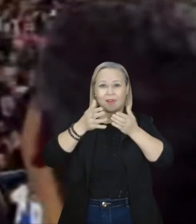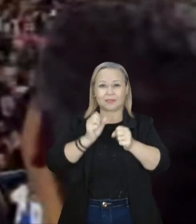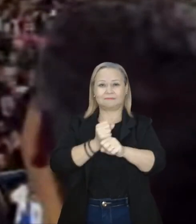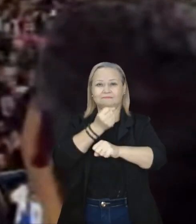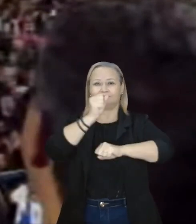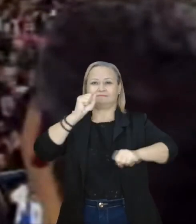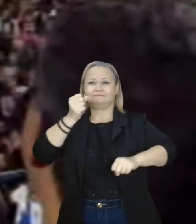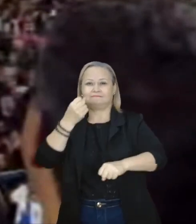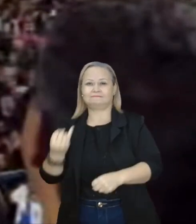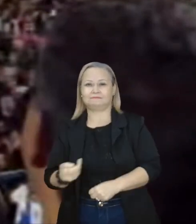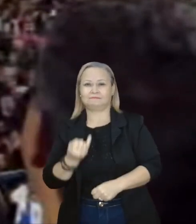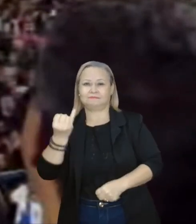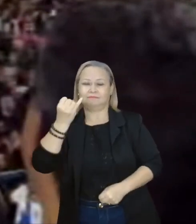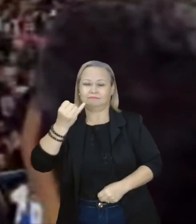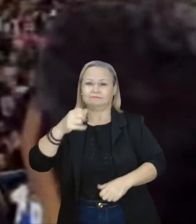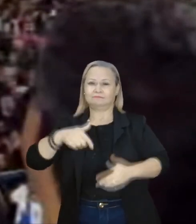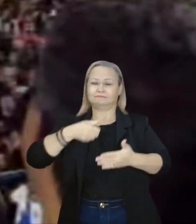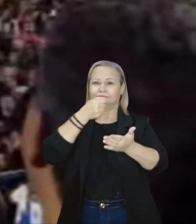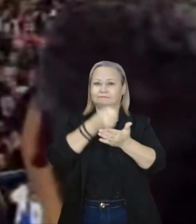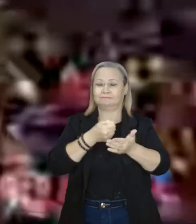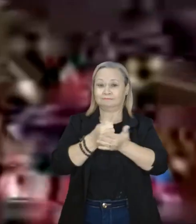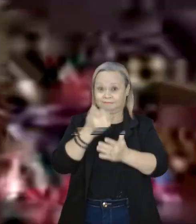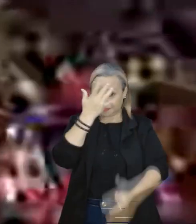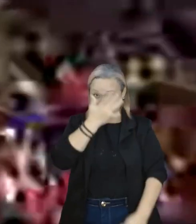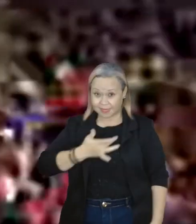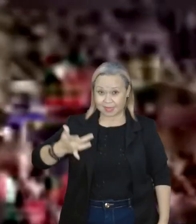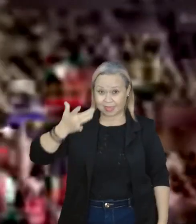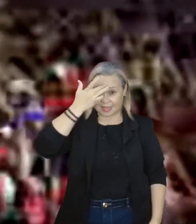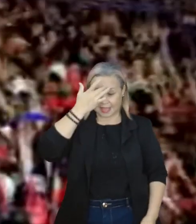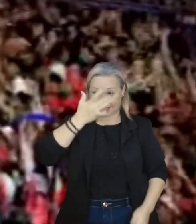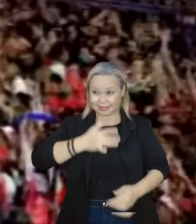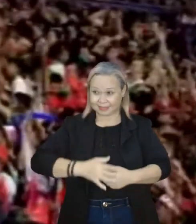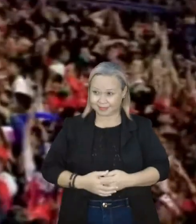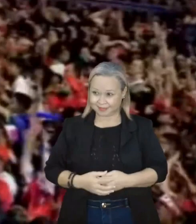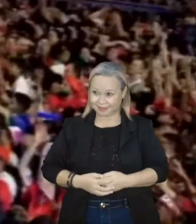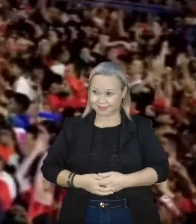valente, guerreiro, companheiro Fernando Haddad.